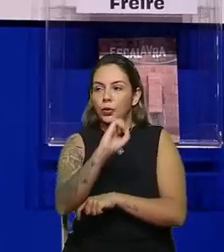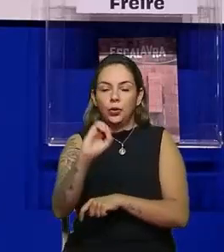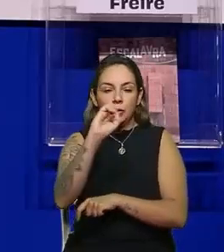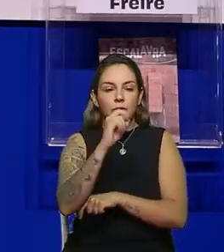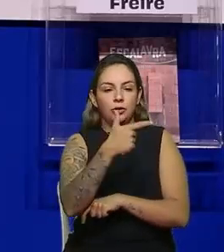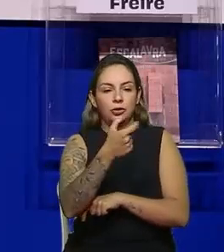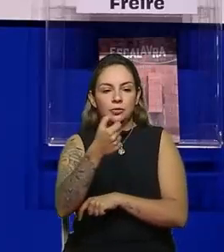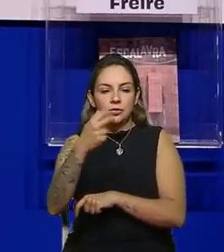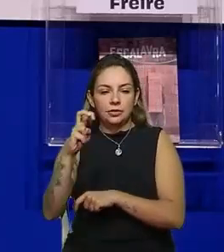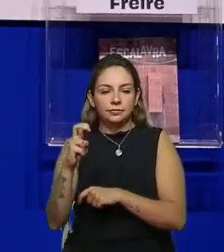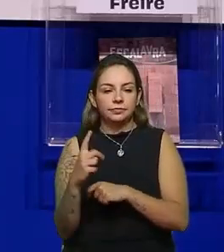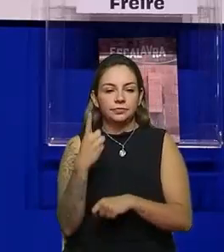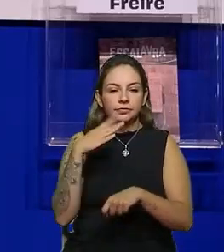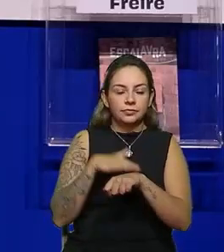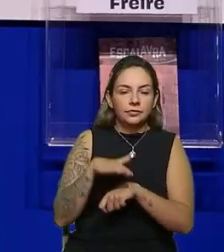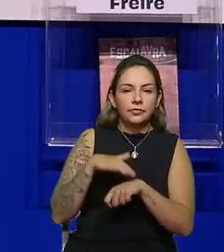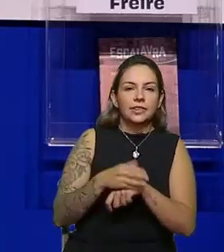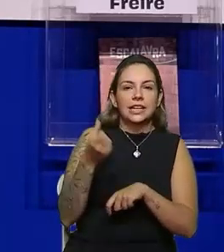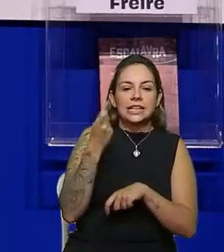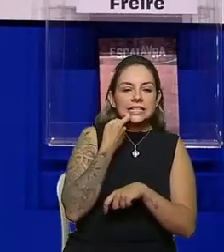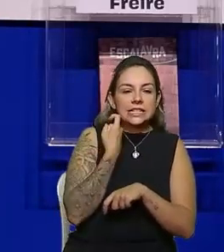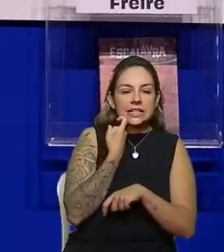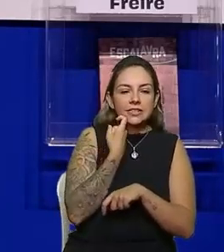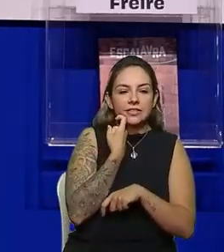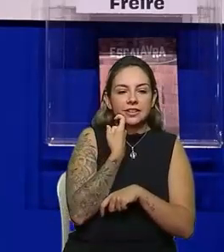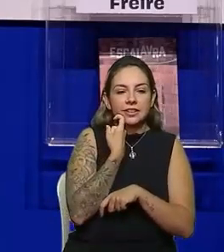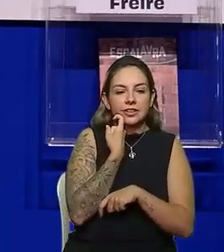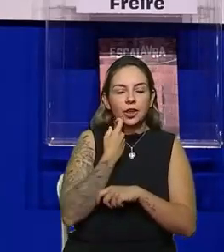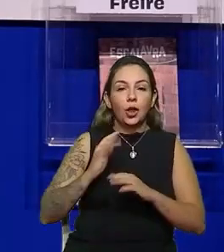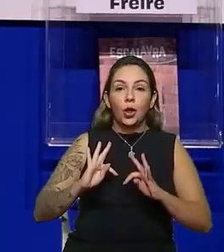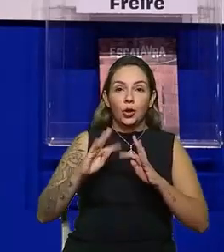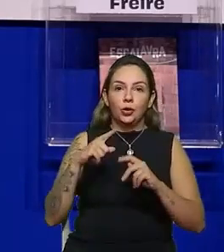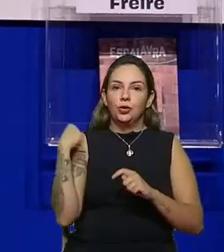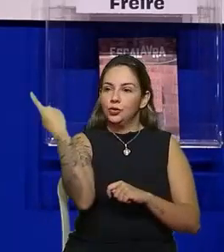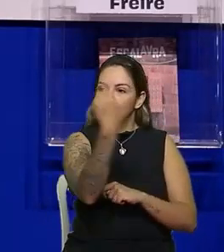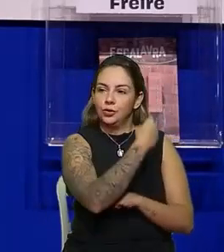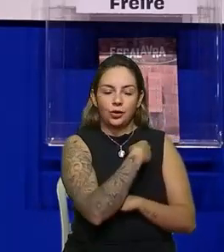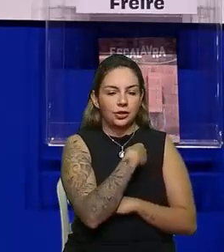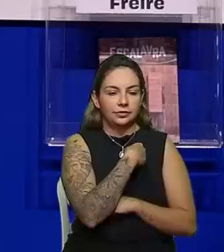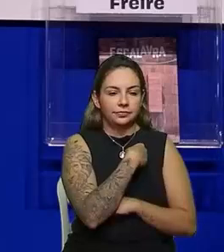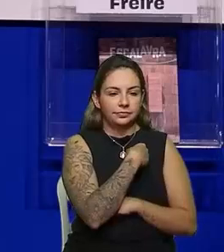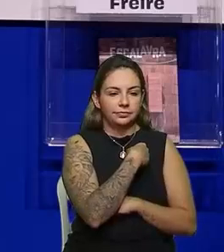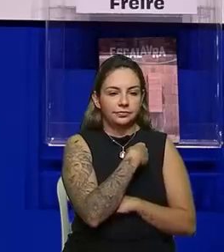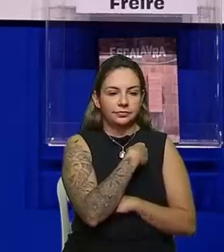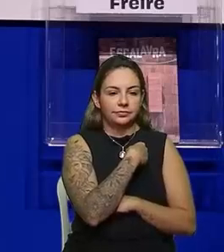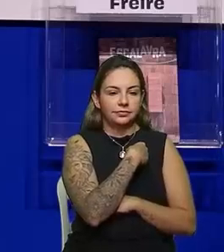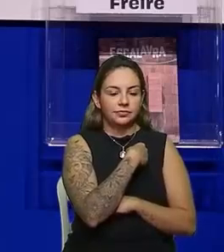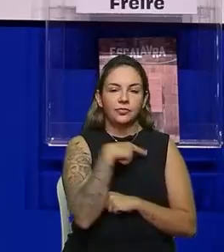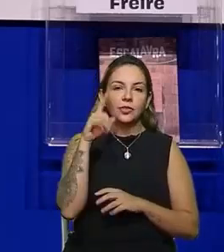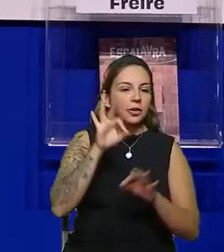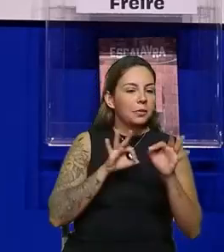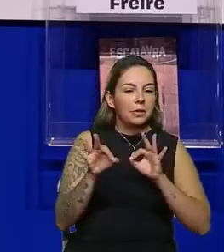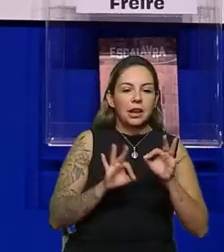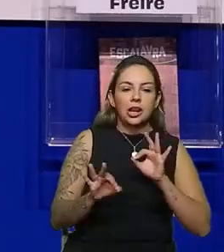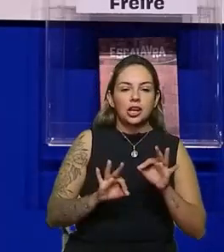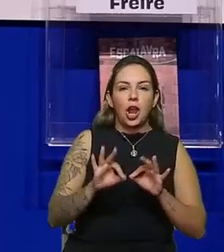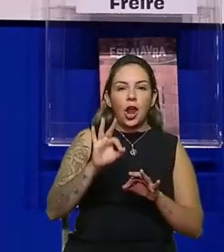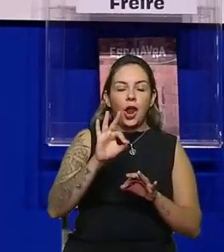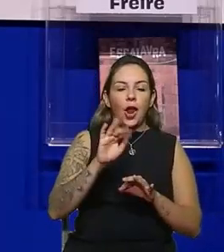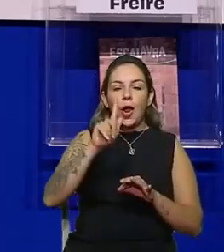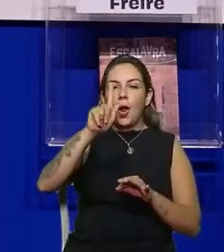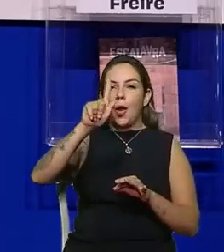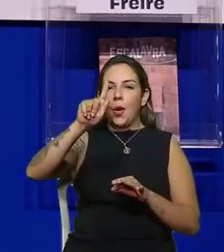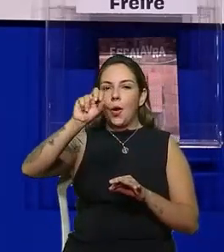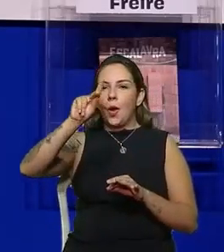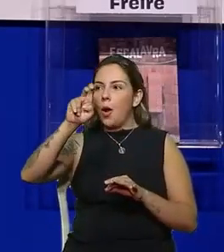de 2025, uma noite de sexta-feira. Todos nós aqui, nós não estamos aqui para planejar um golpe, nós